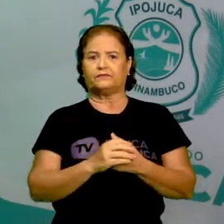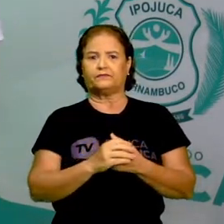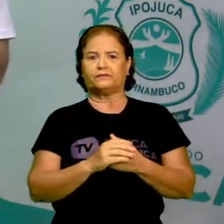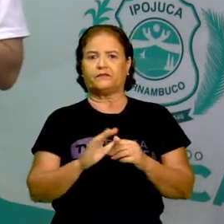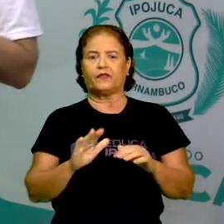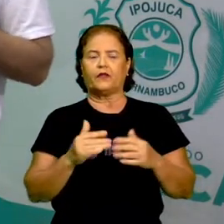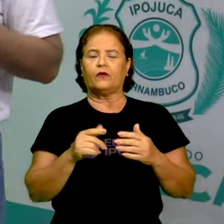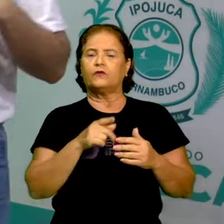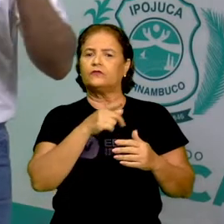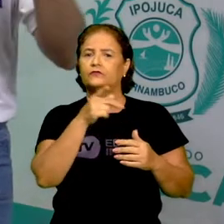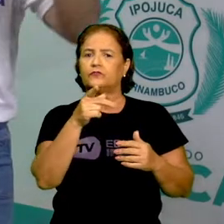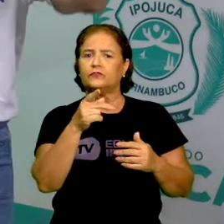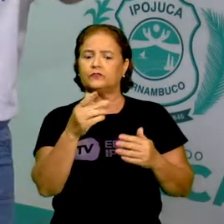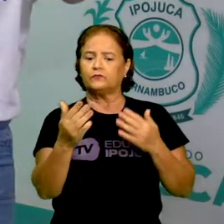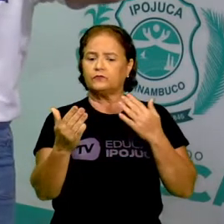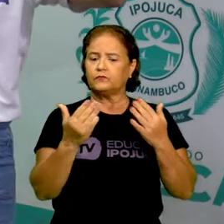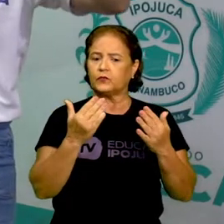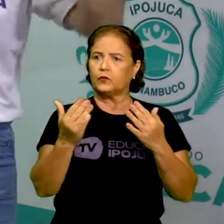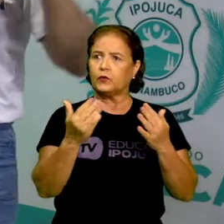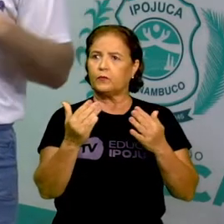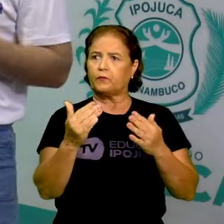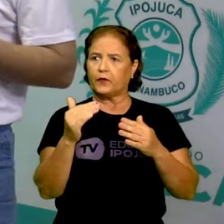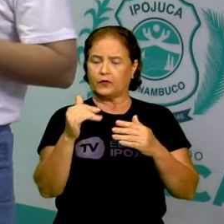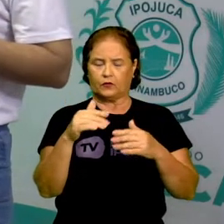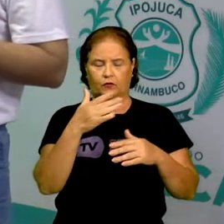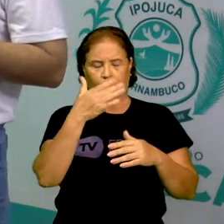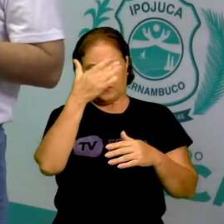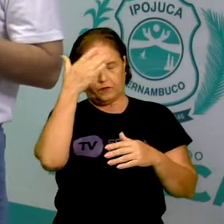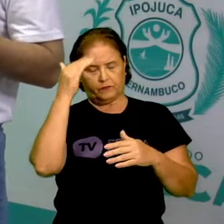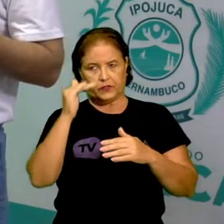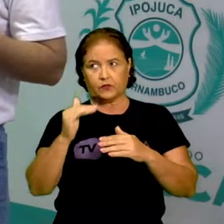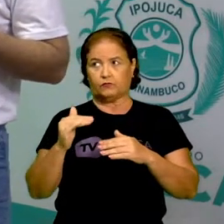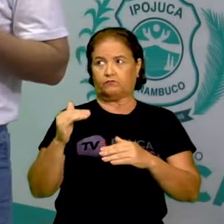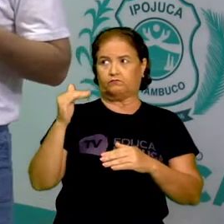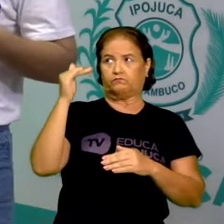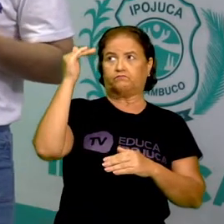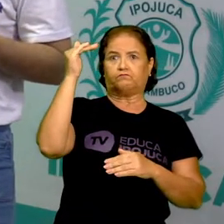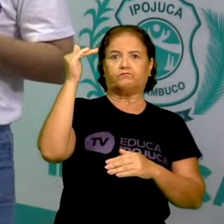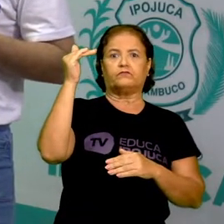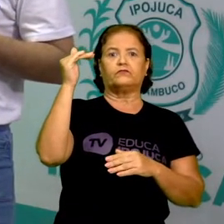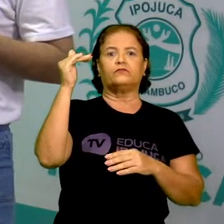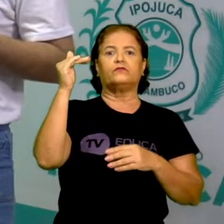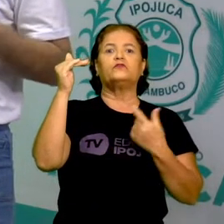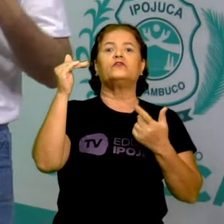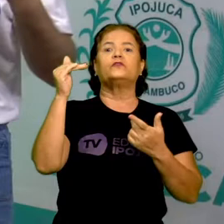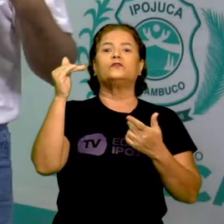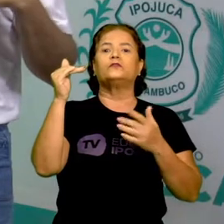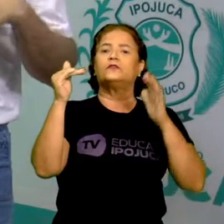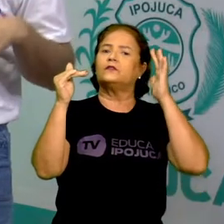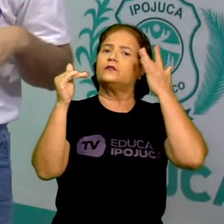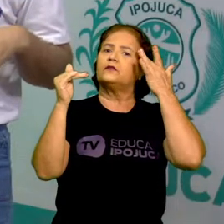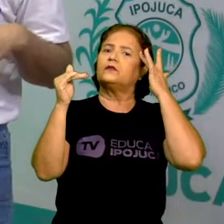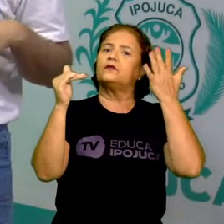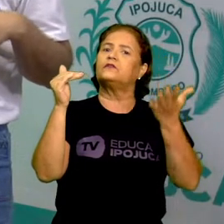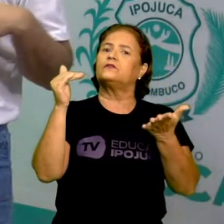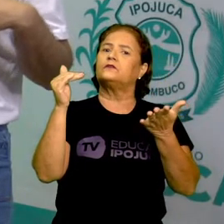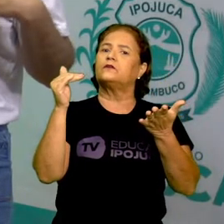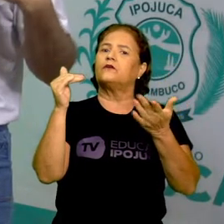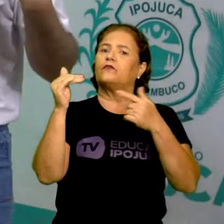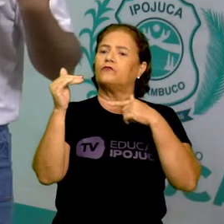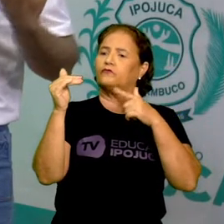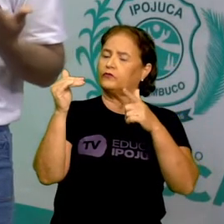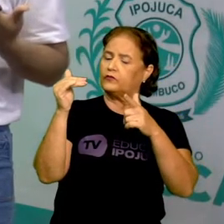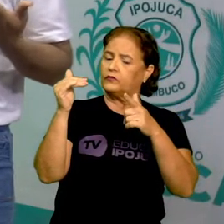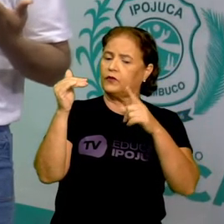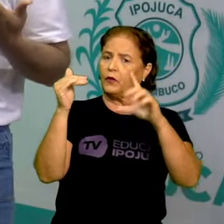Quando você se compara com um adulto, como é que você se acha? Você se acha pequeno ou